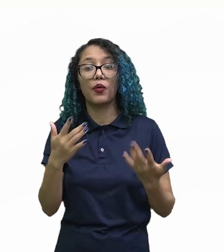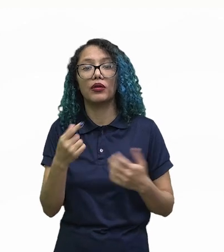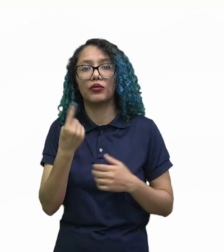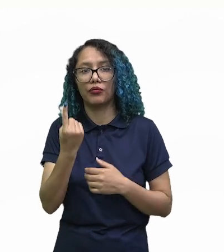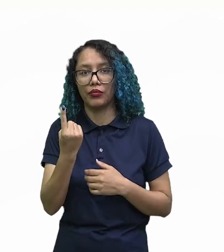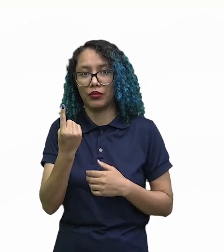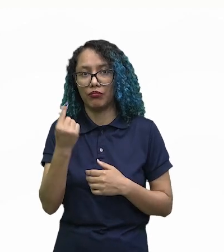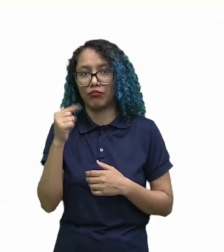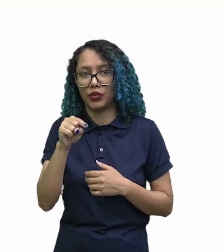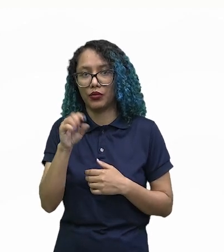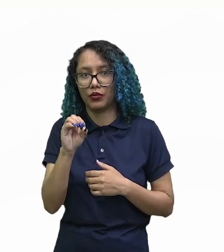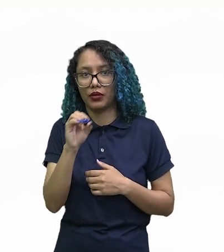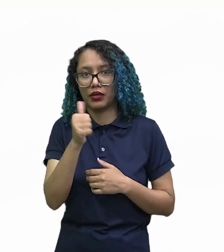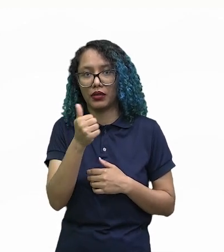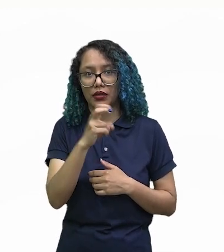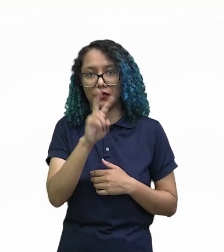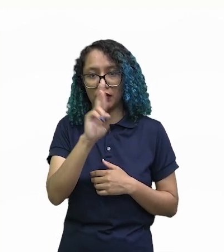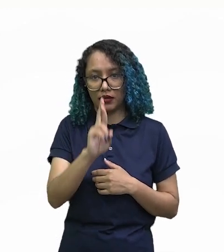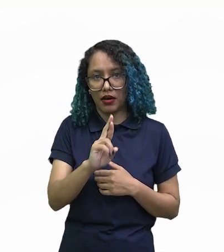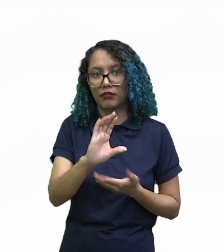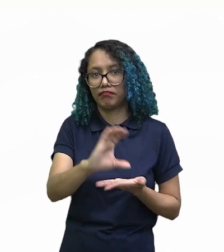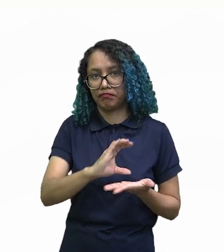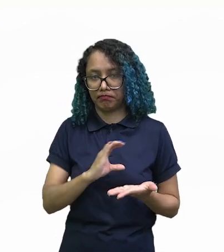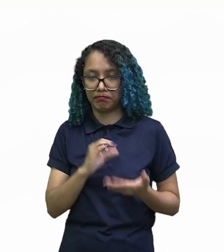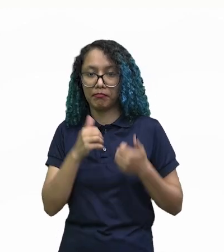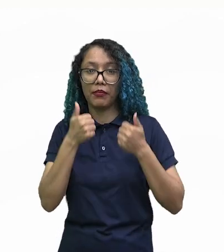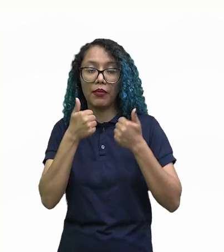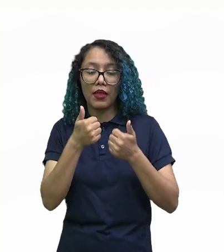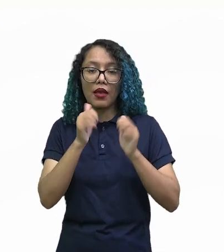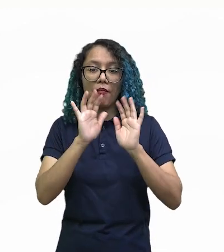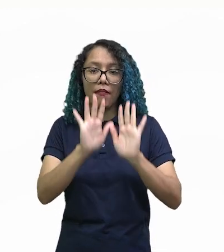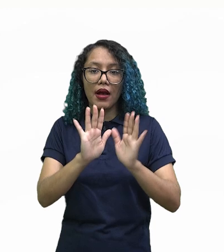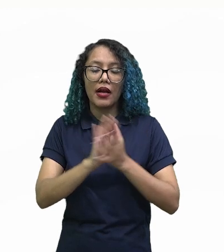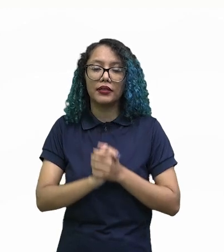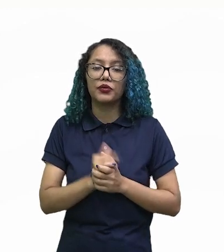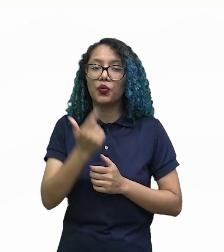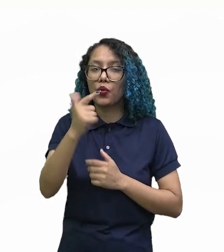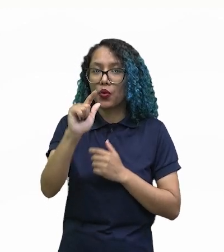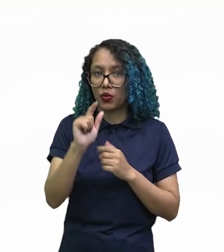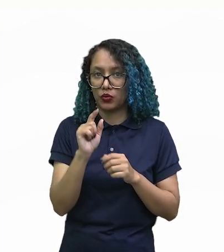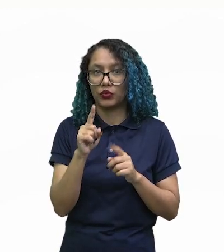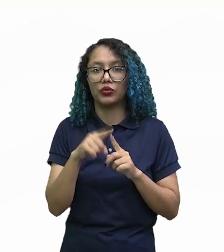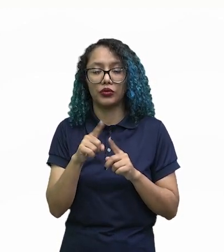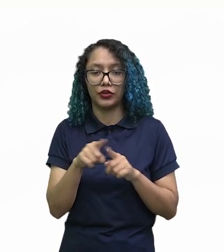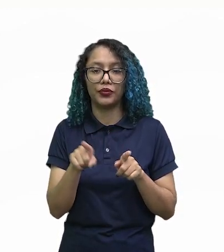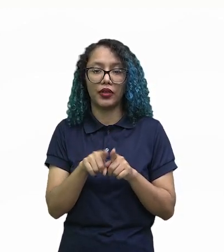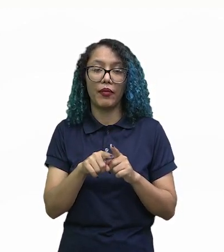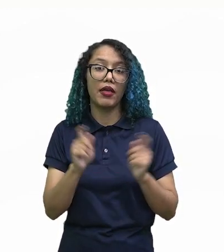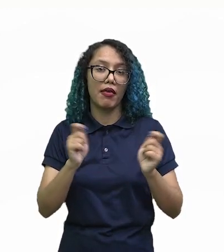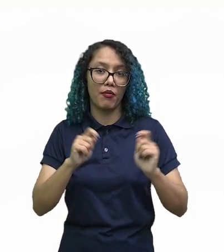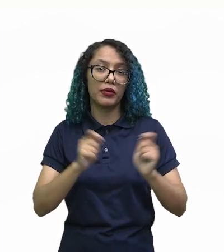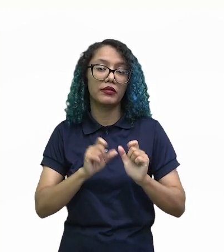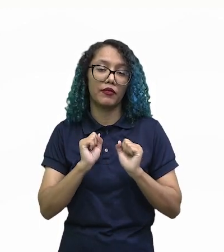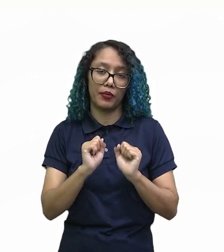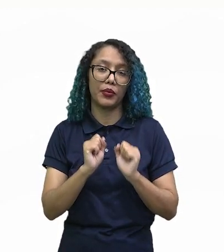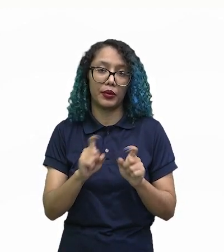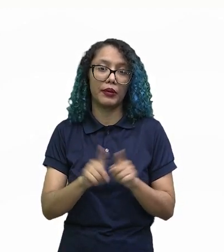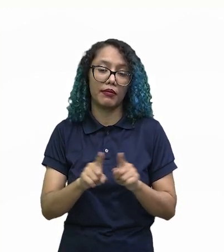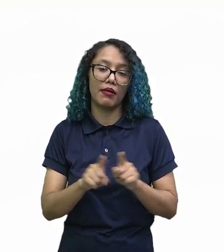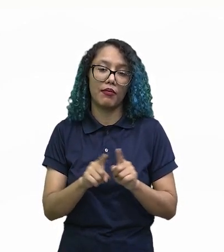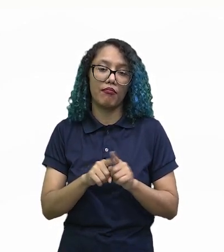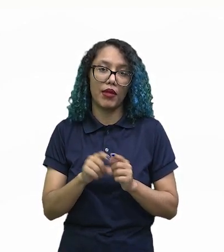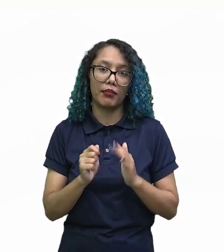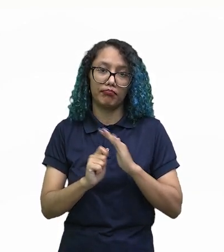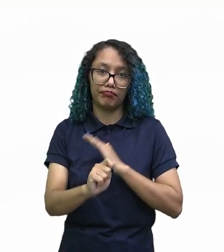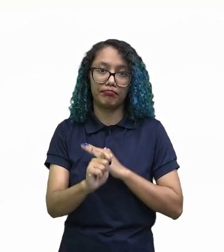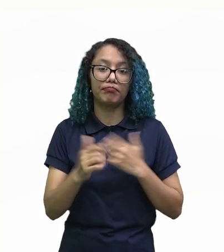de R$1.015, tudo bem? Mas há um outro tipo de investimento aqui que você pode estar utilizando,